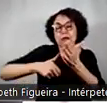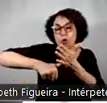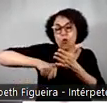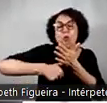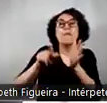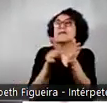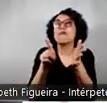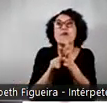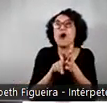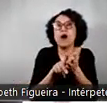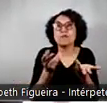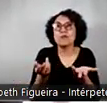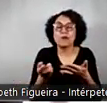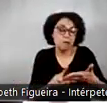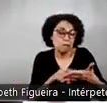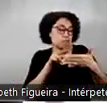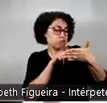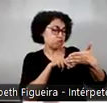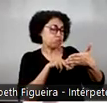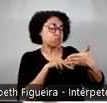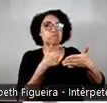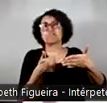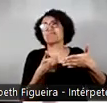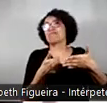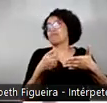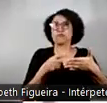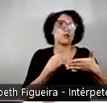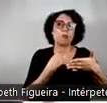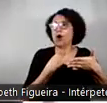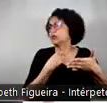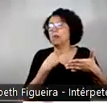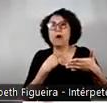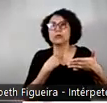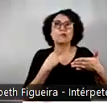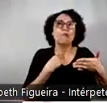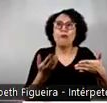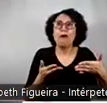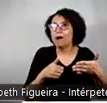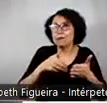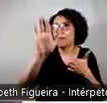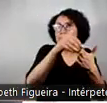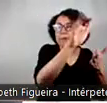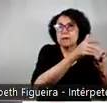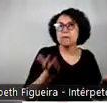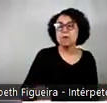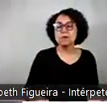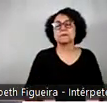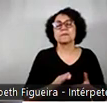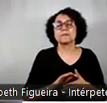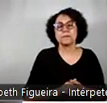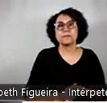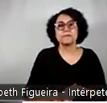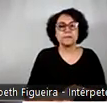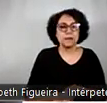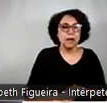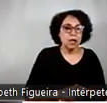ser um causador de sofrimento. E a gente teve no caso em 94, né, cerca aí de